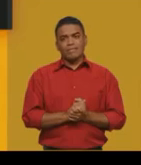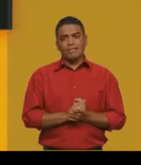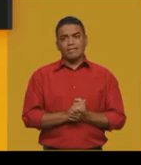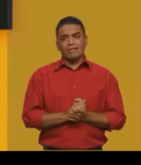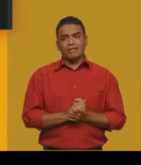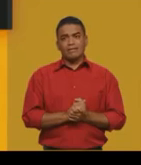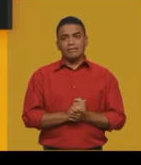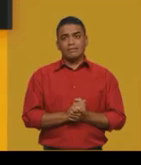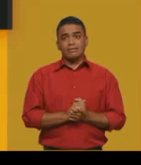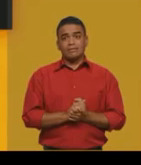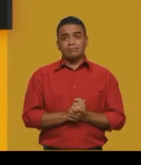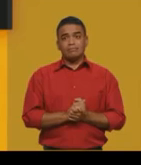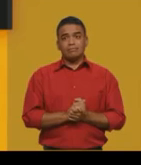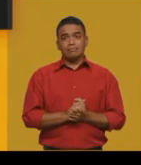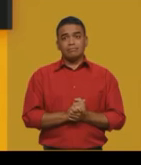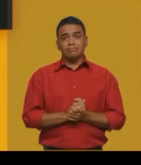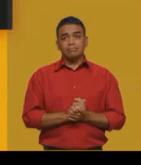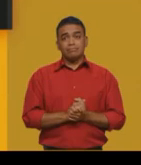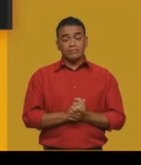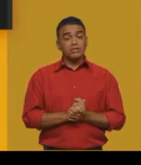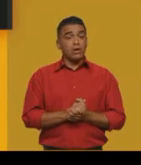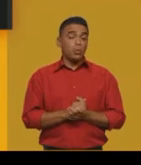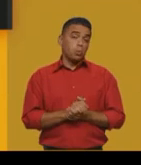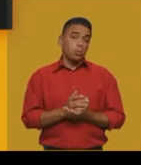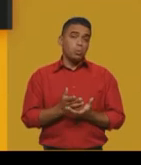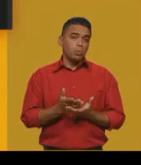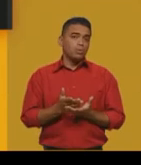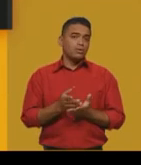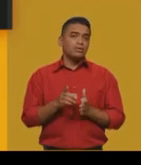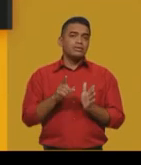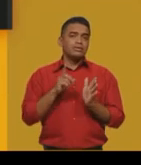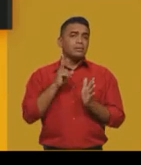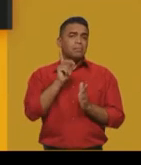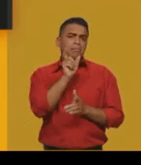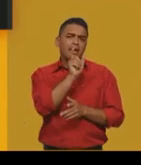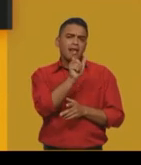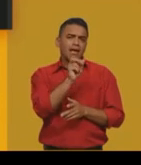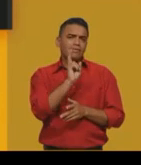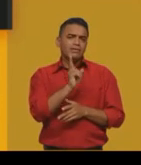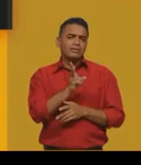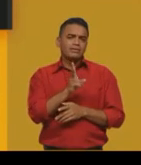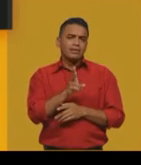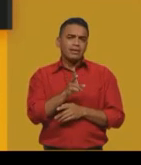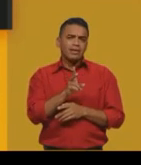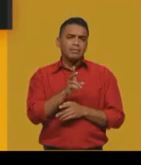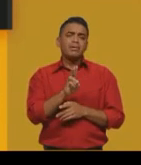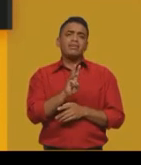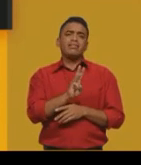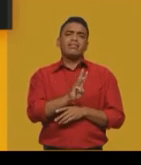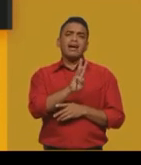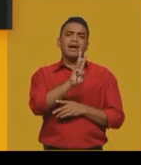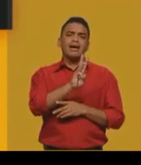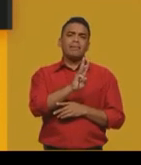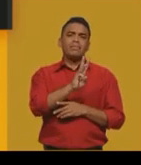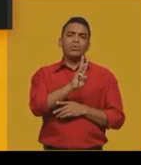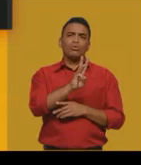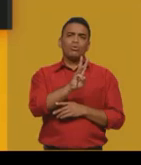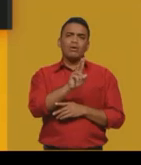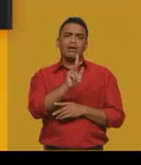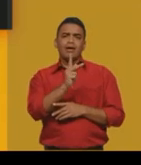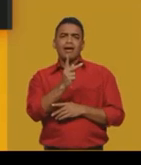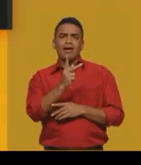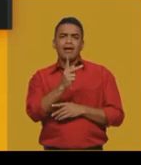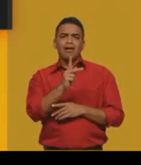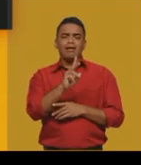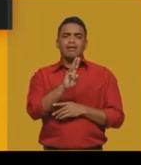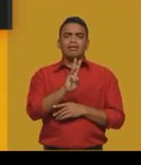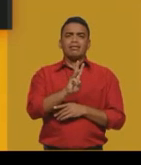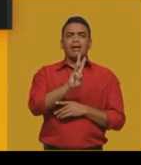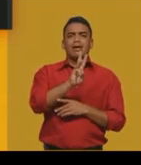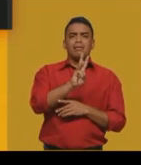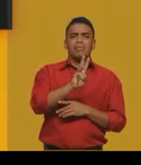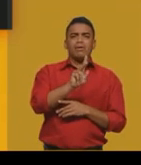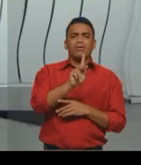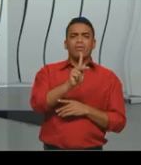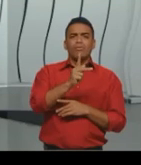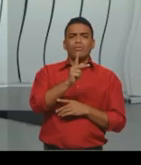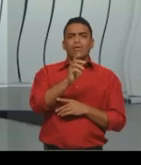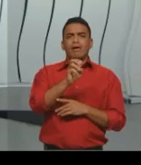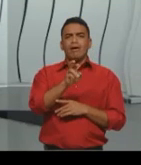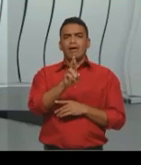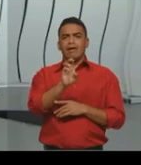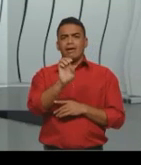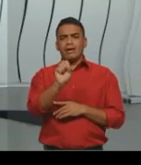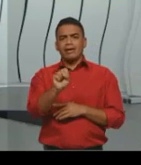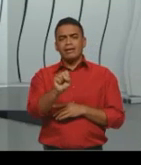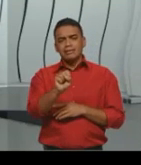where, when, where. Então, vamos usar aquelas palavras interrogativas, começam com WH, double H questions.